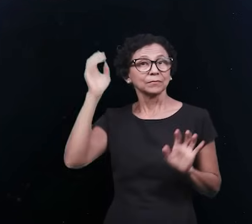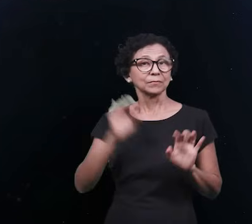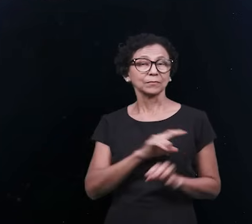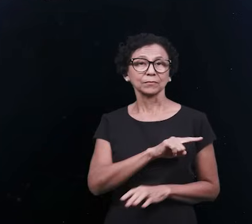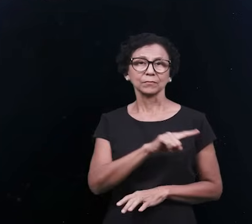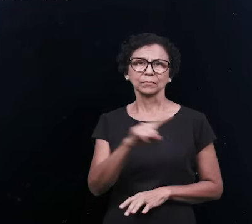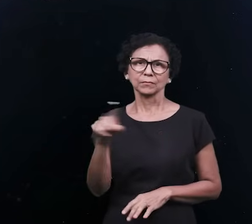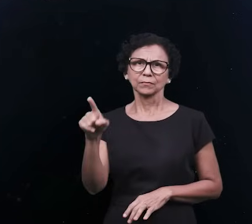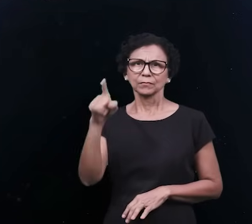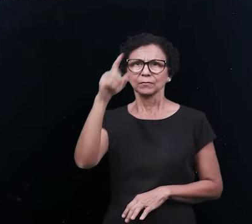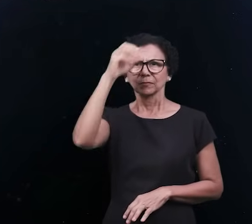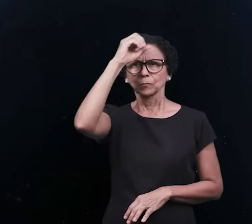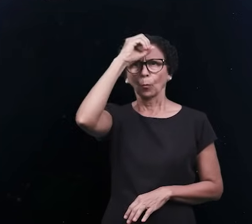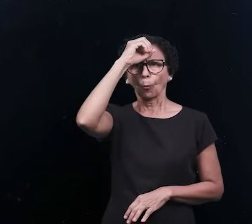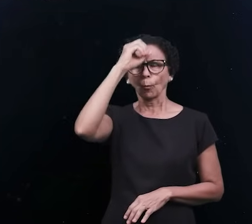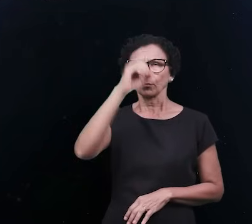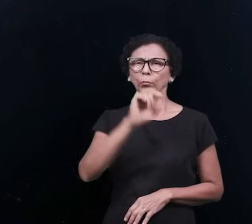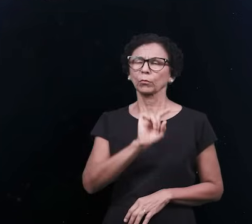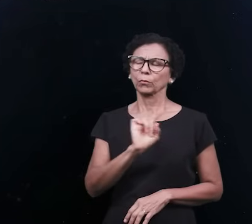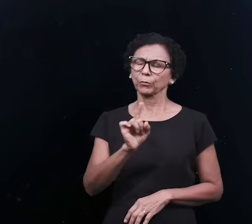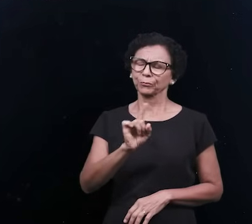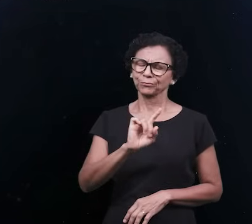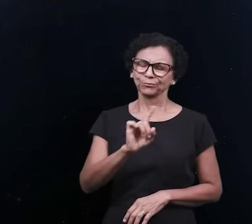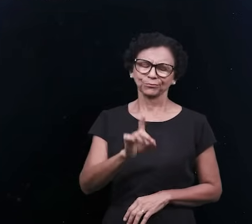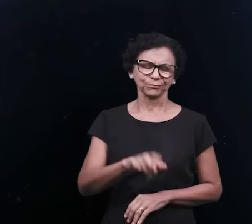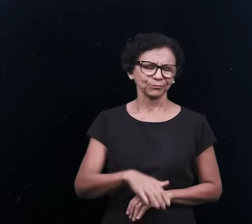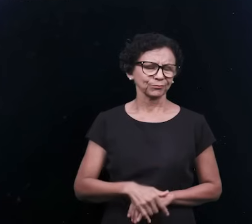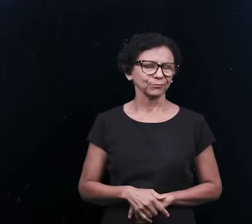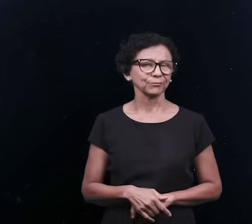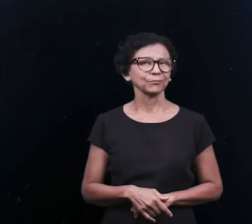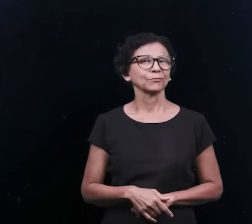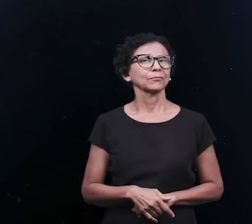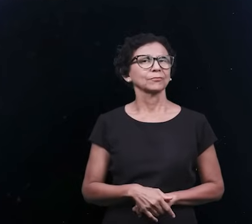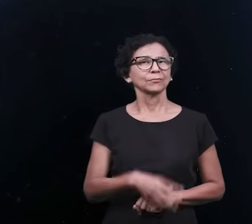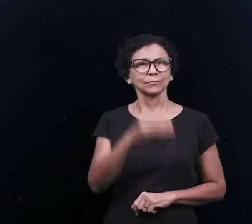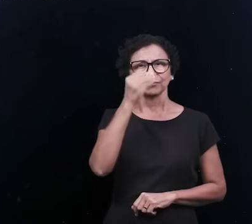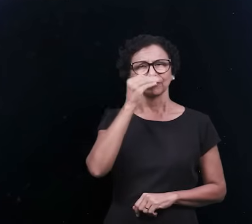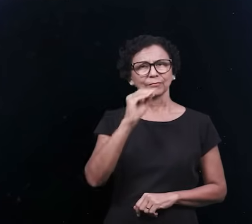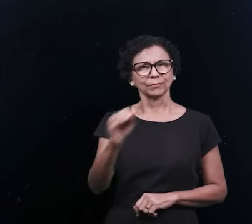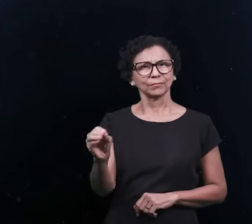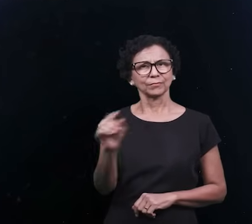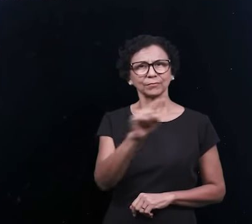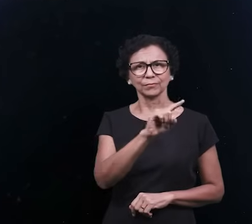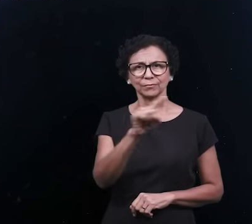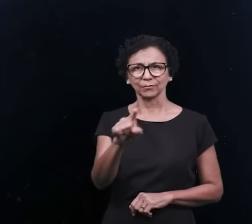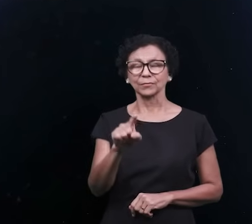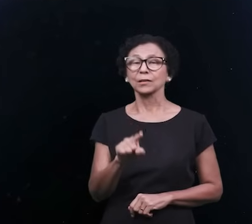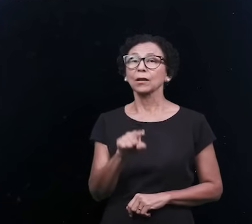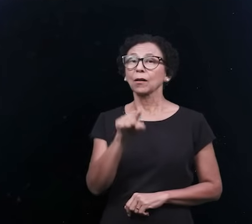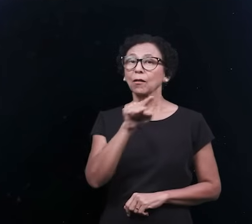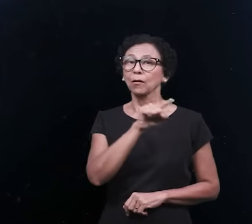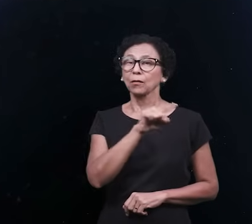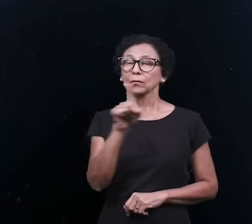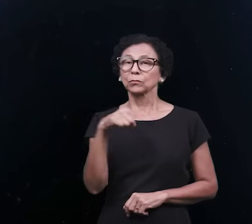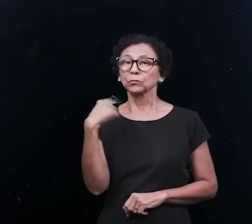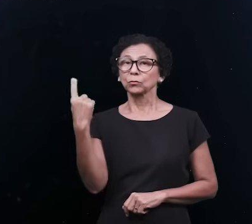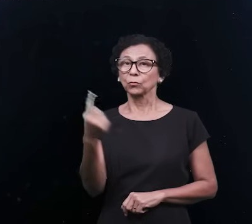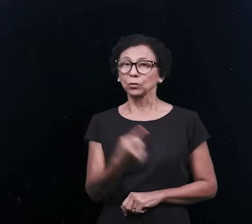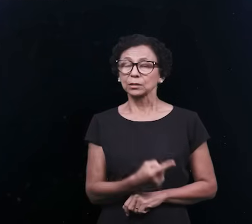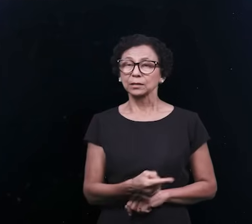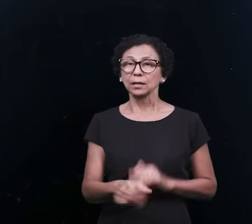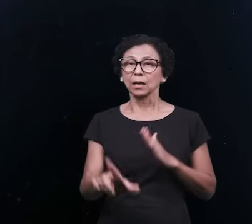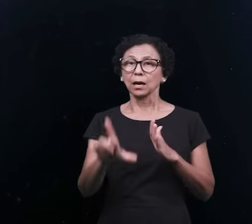quero, irmãos, que sejais ignorantes. Vós bem sabeis que éreis gentios, levados